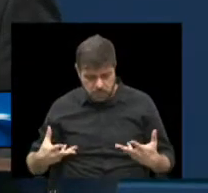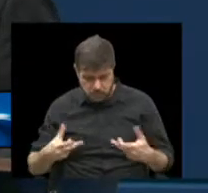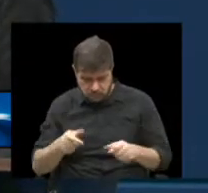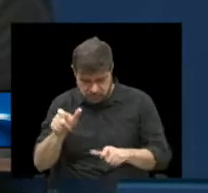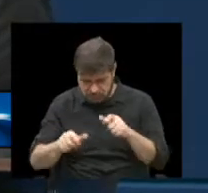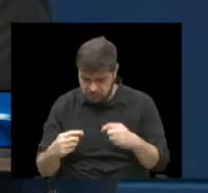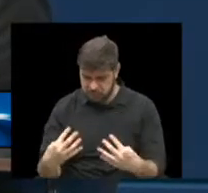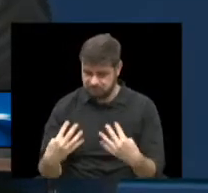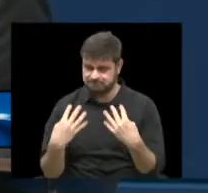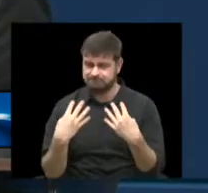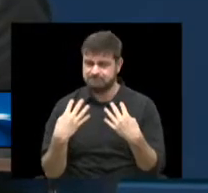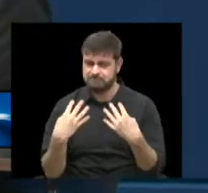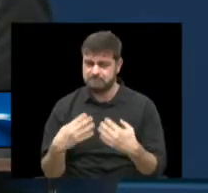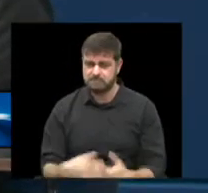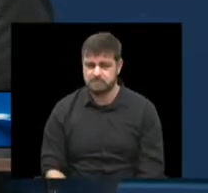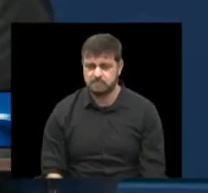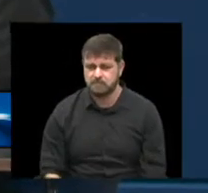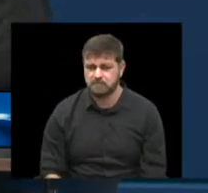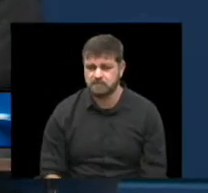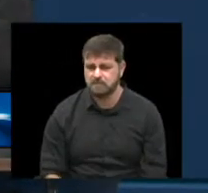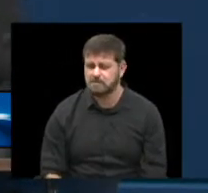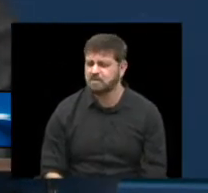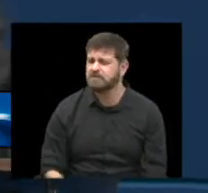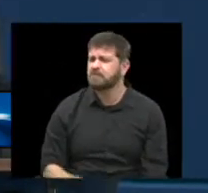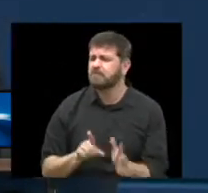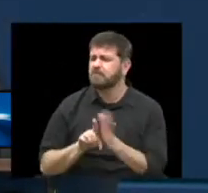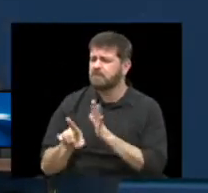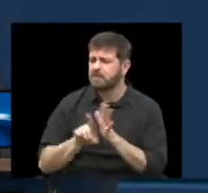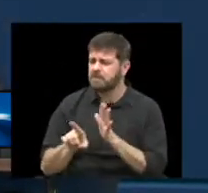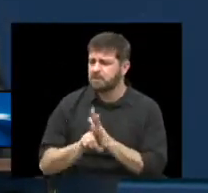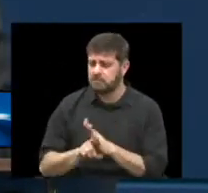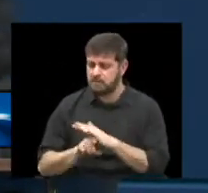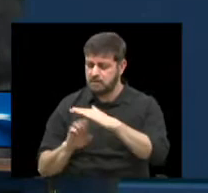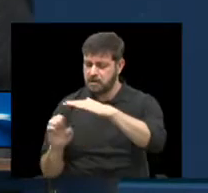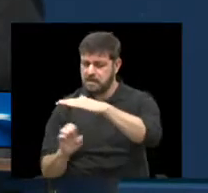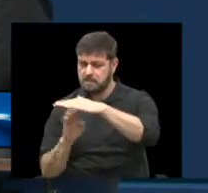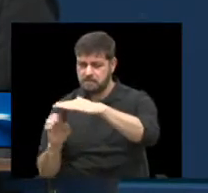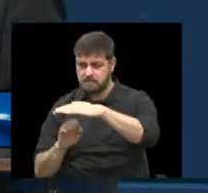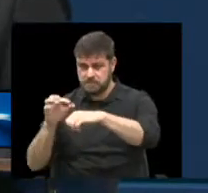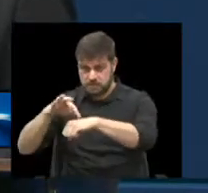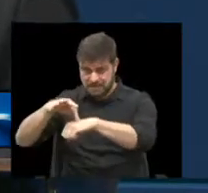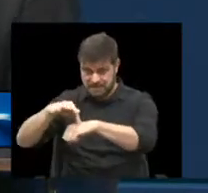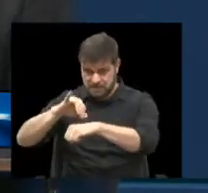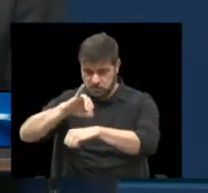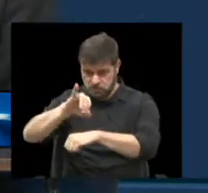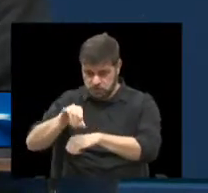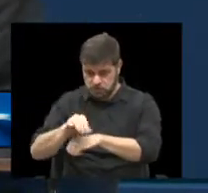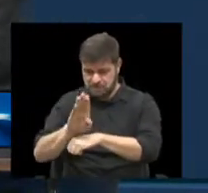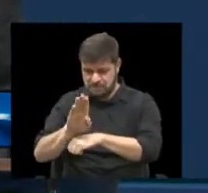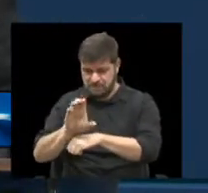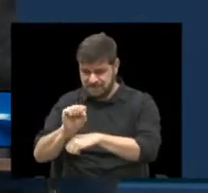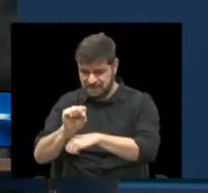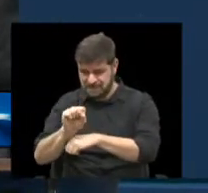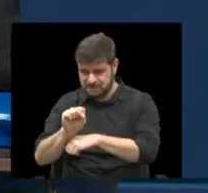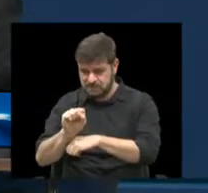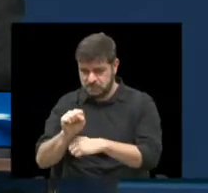nos acompanham também. Será que a delação da JBS Atinge só esses